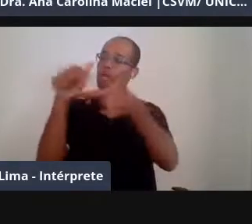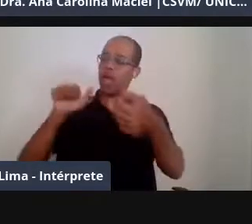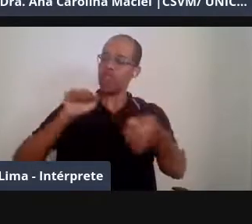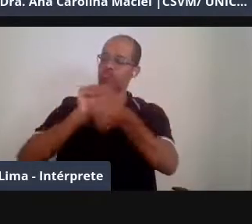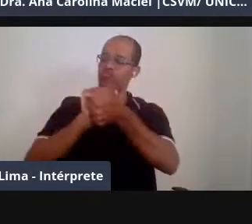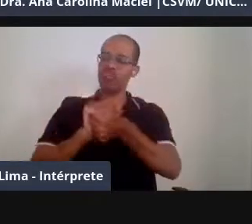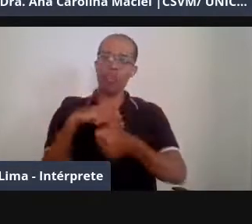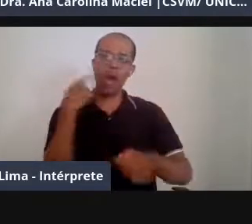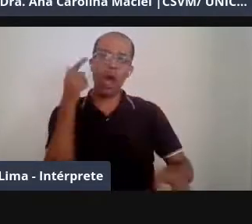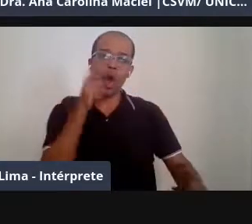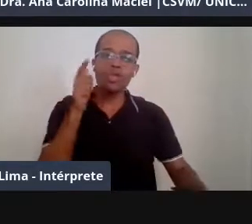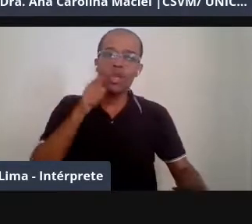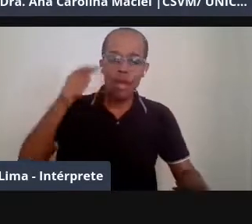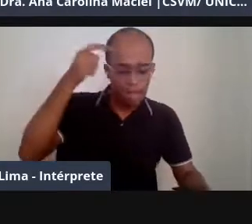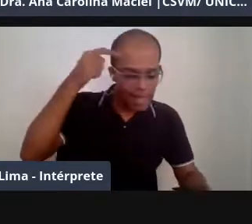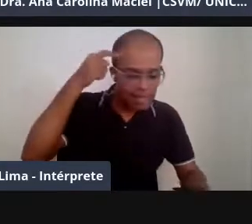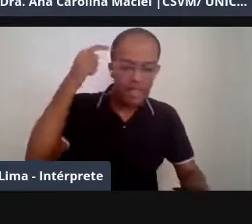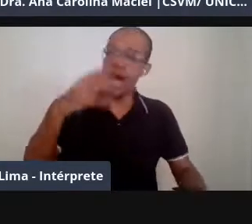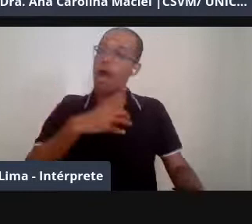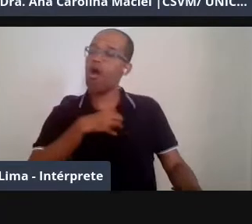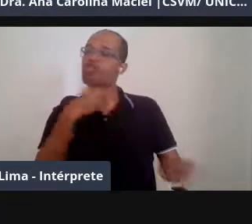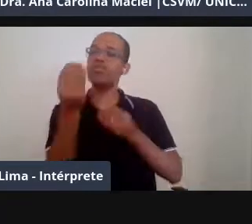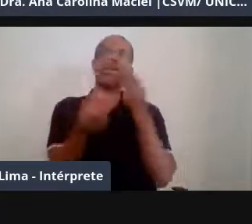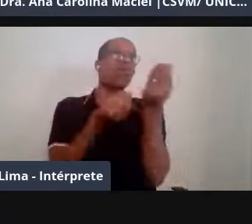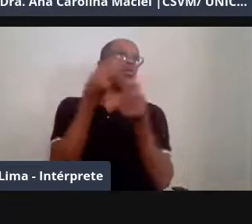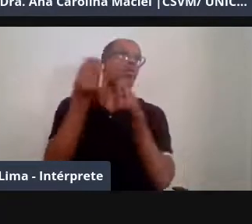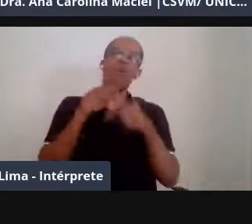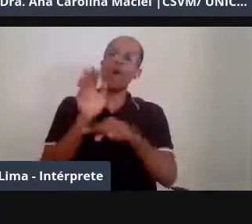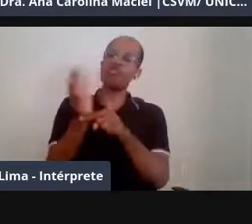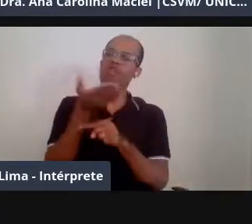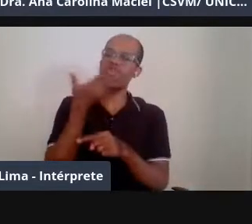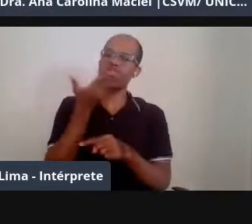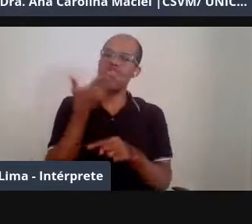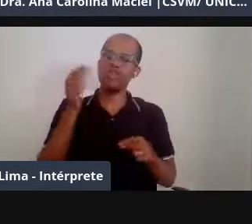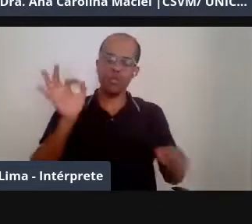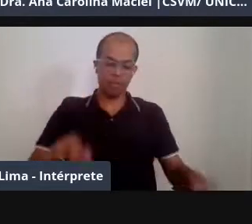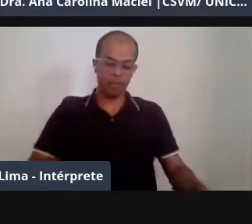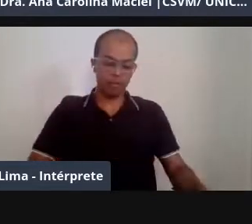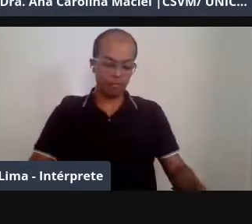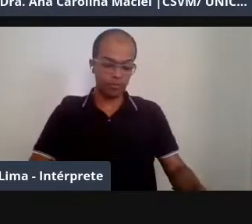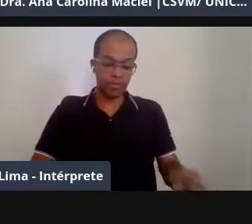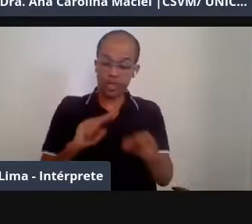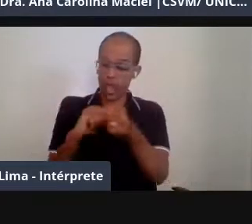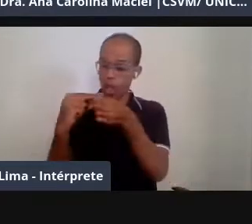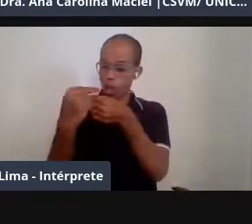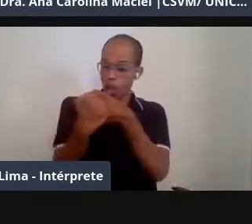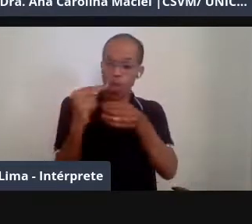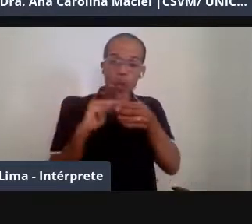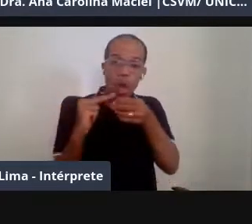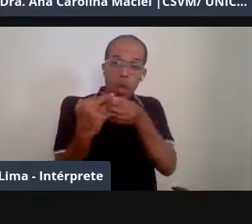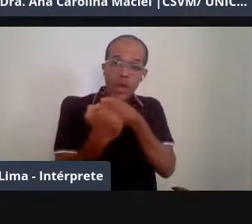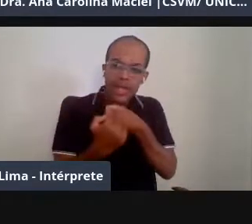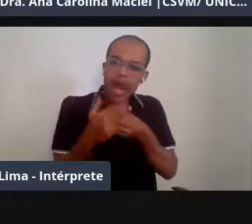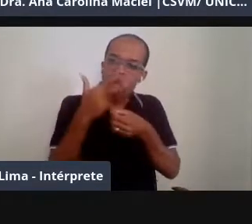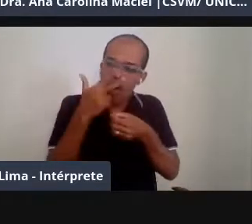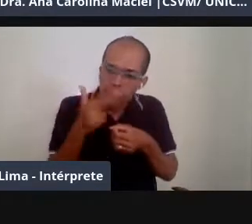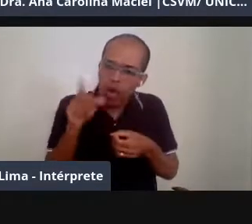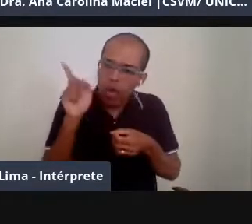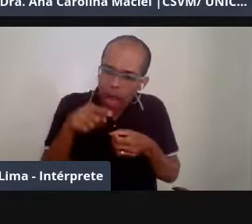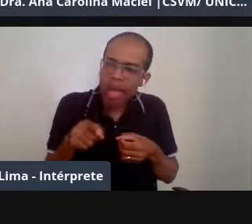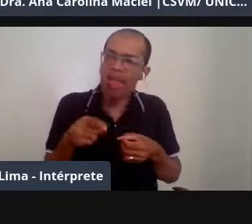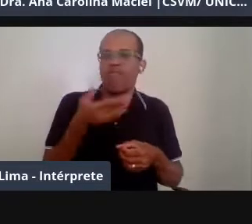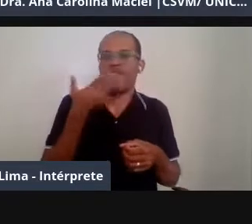pensar formas, de facilitar isso de fato. Na Unicamp, eu considero o nosso ingresso de fato